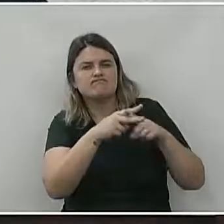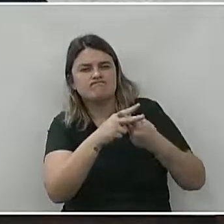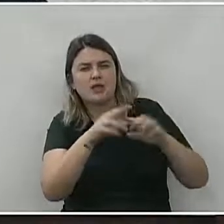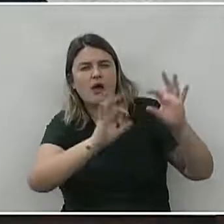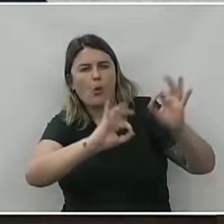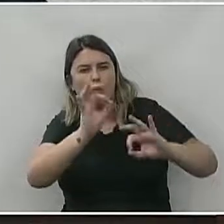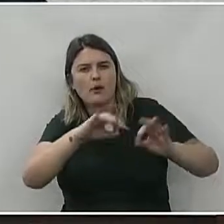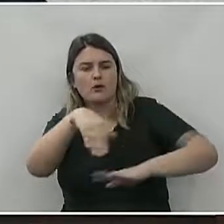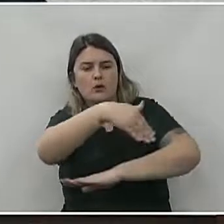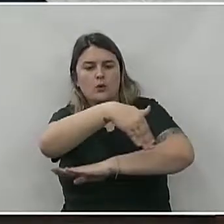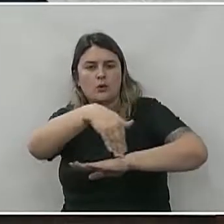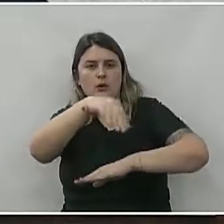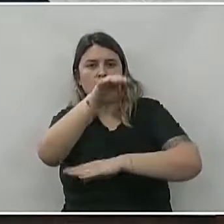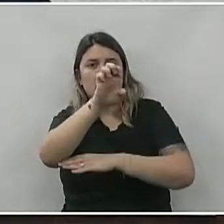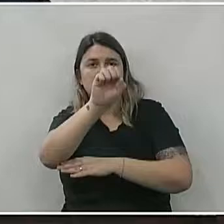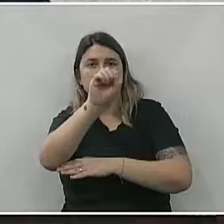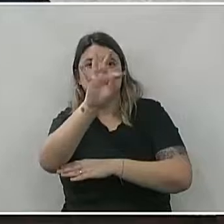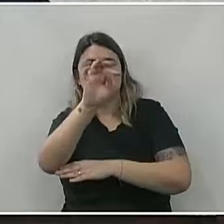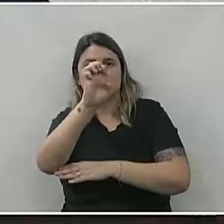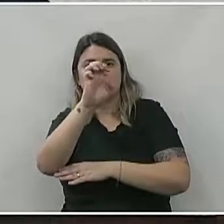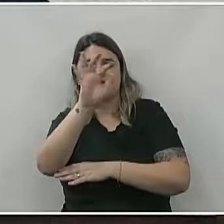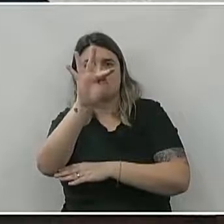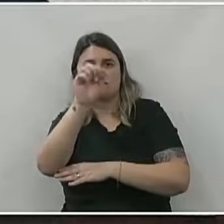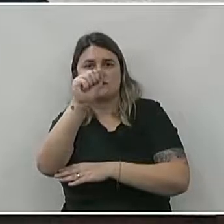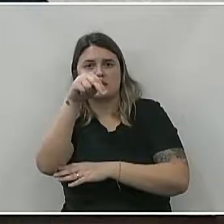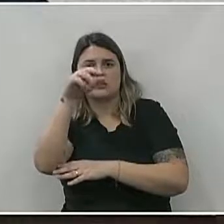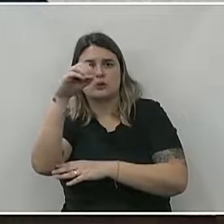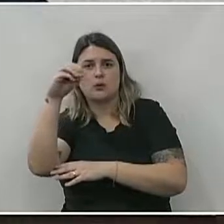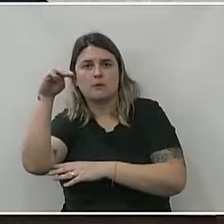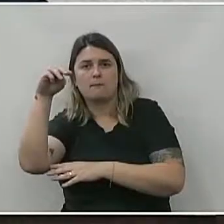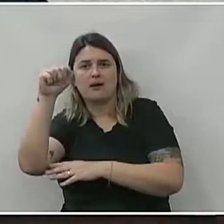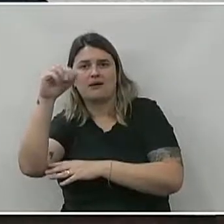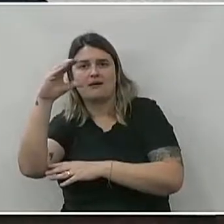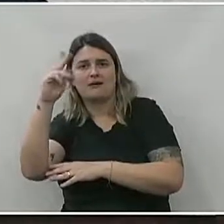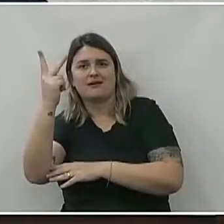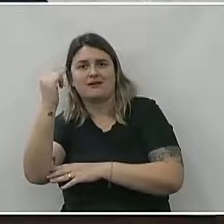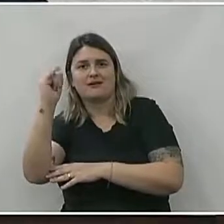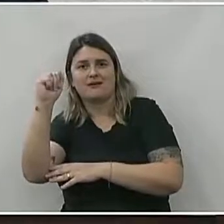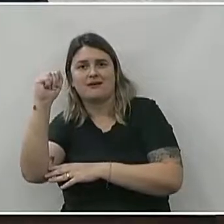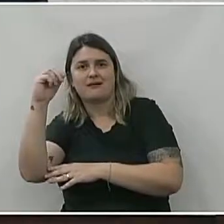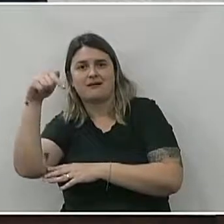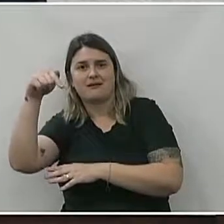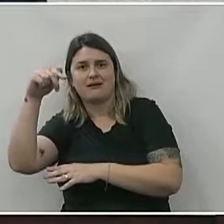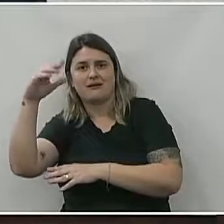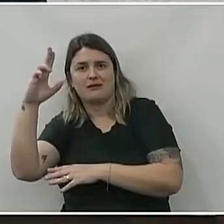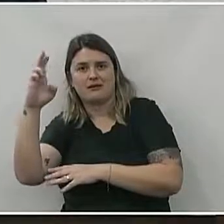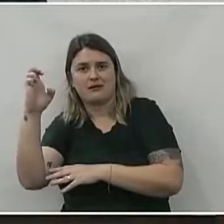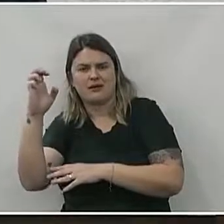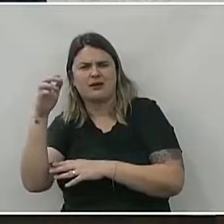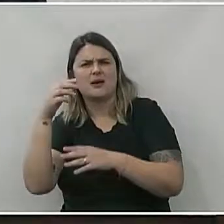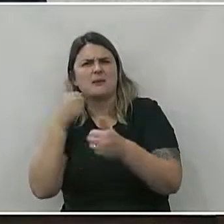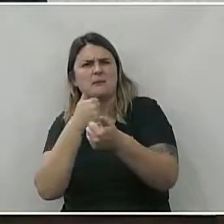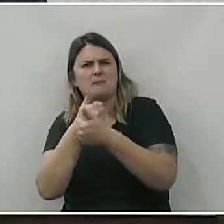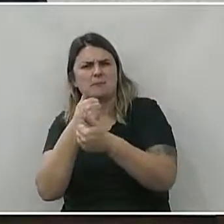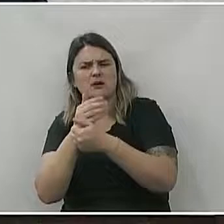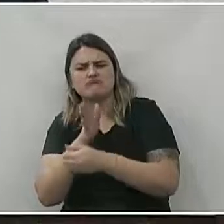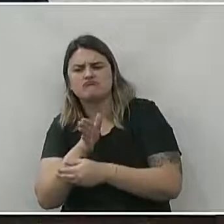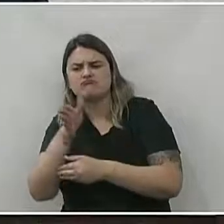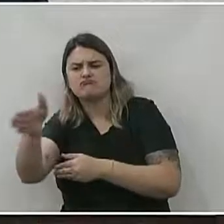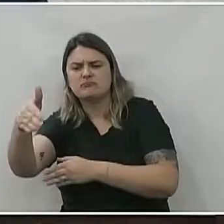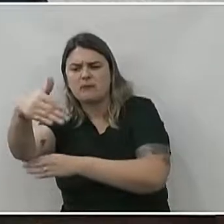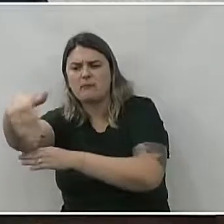na rua Stefano Macchiacchi, no bairro São Joaquim, especificamente na parte que dá acesso à